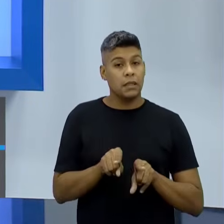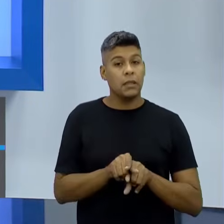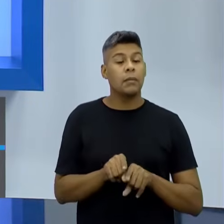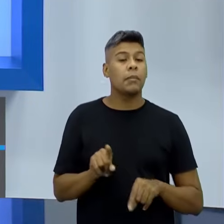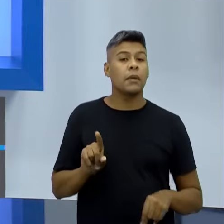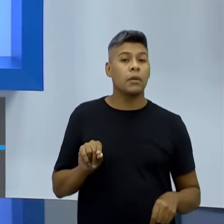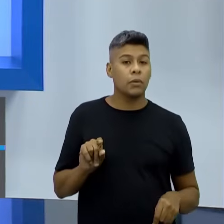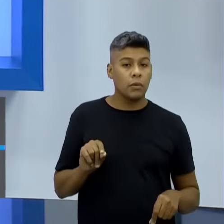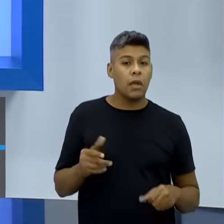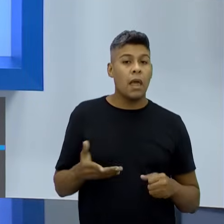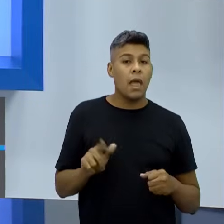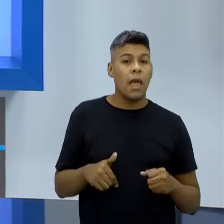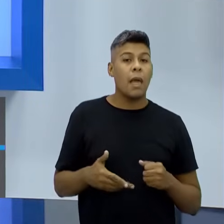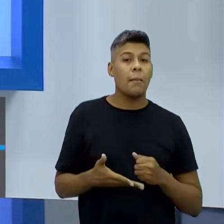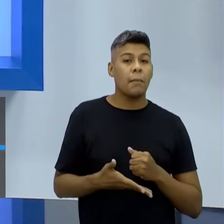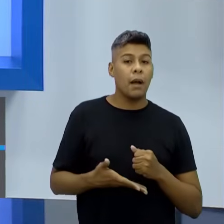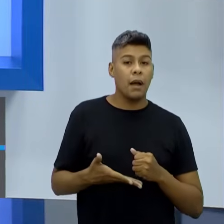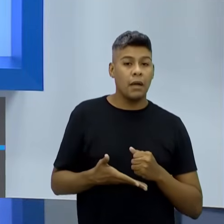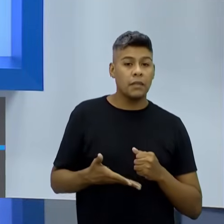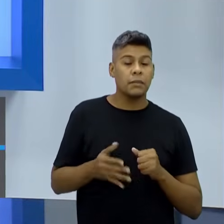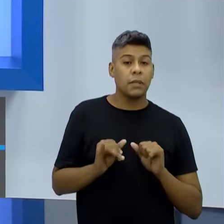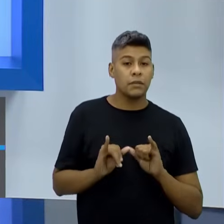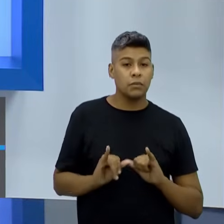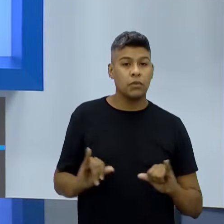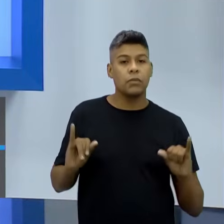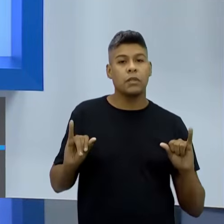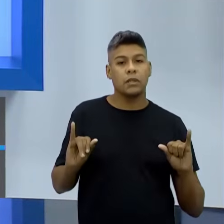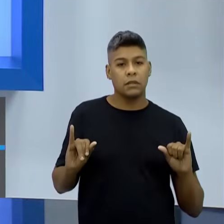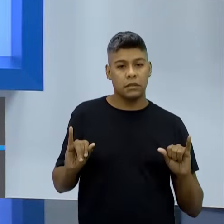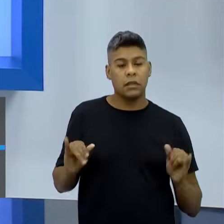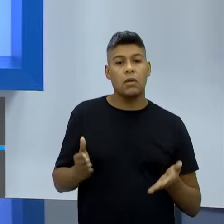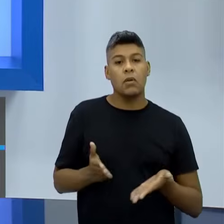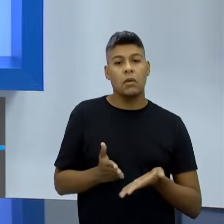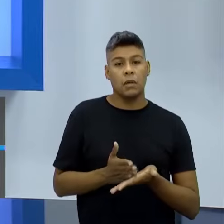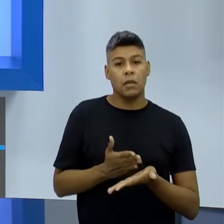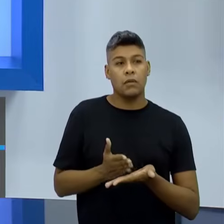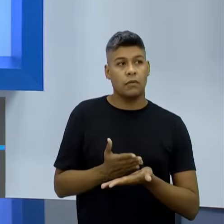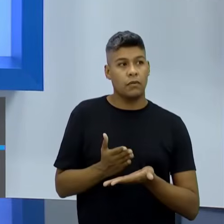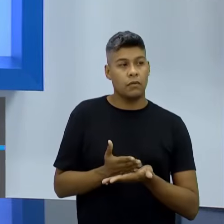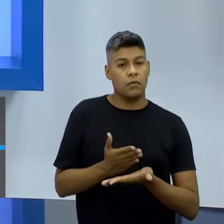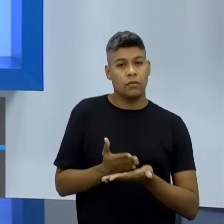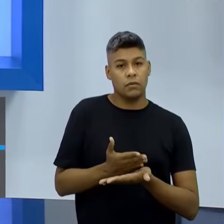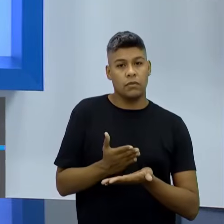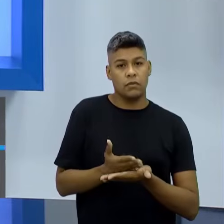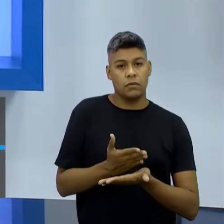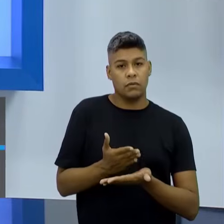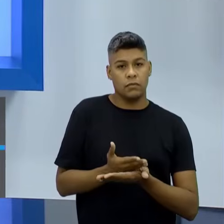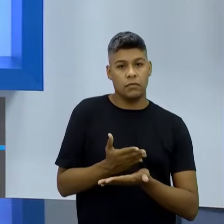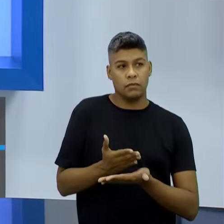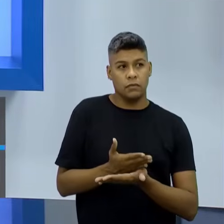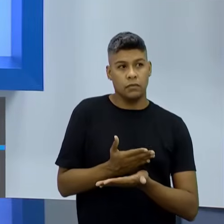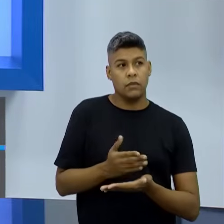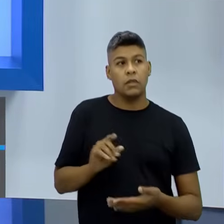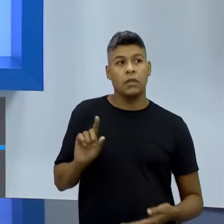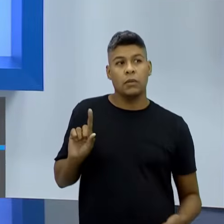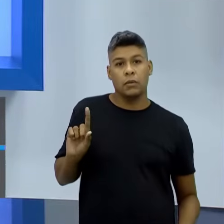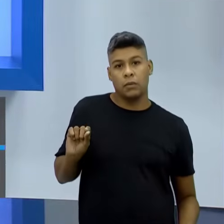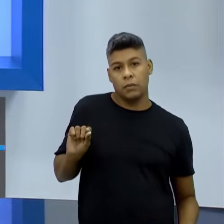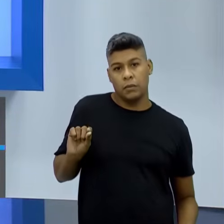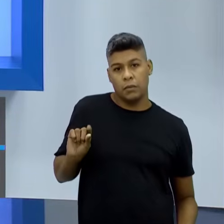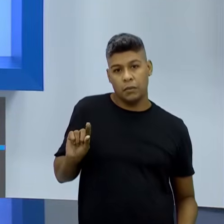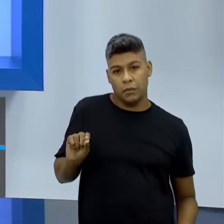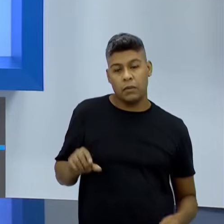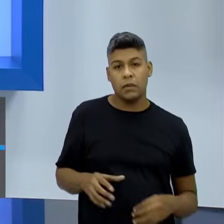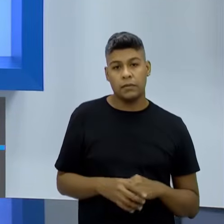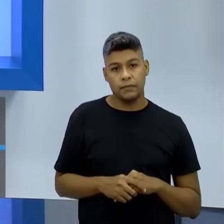aí também como base para muitas publicações e muitos livros, muitos artigos científicos, ok? E aí,